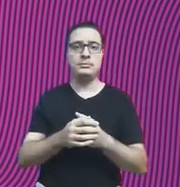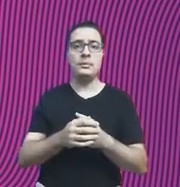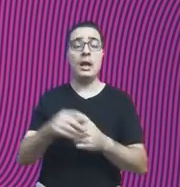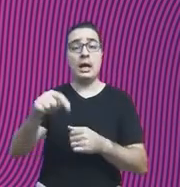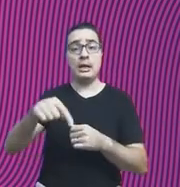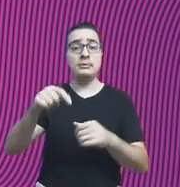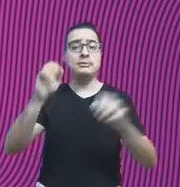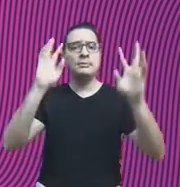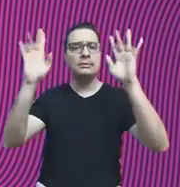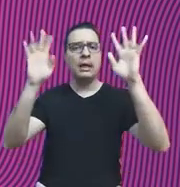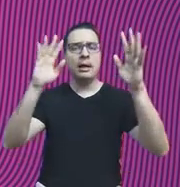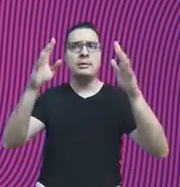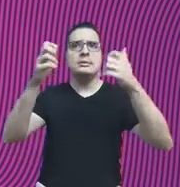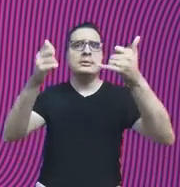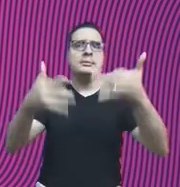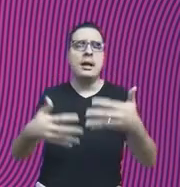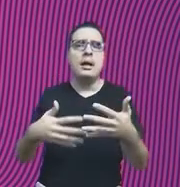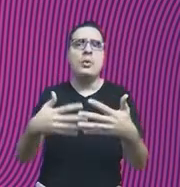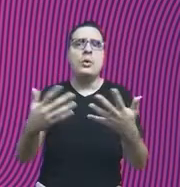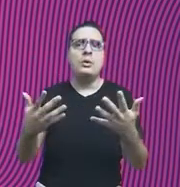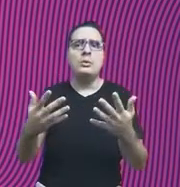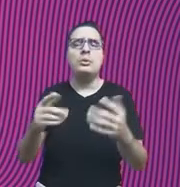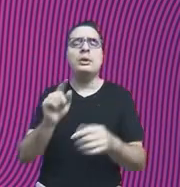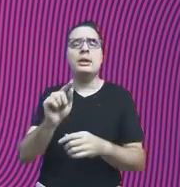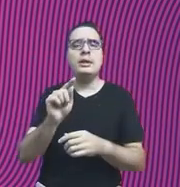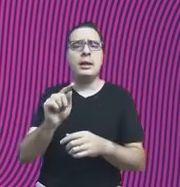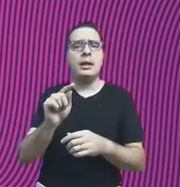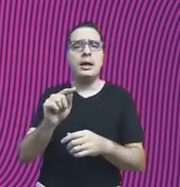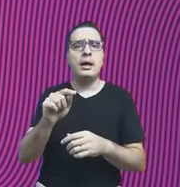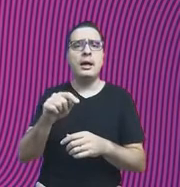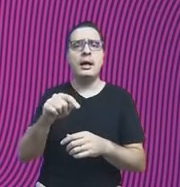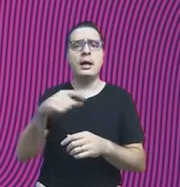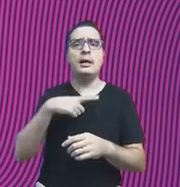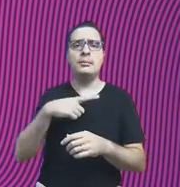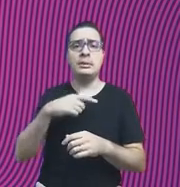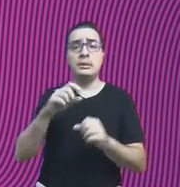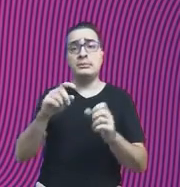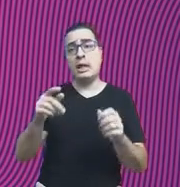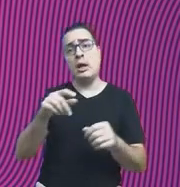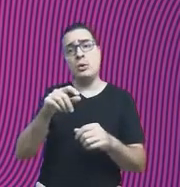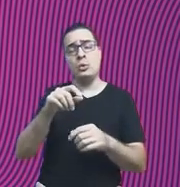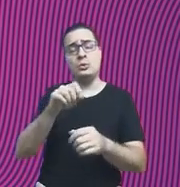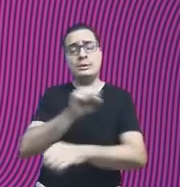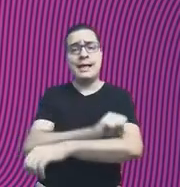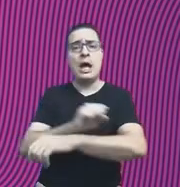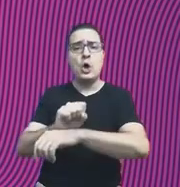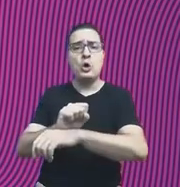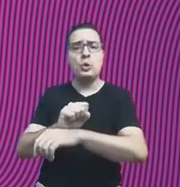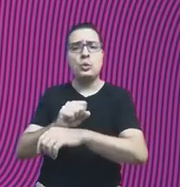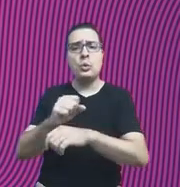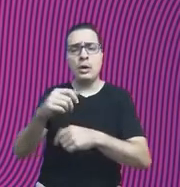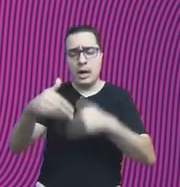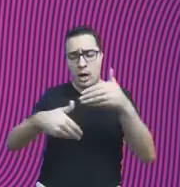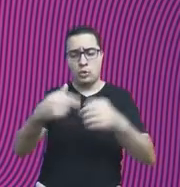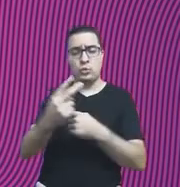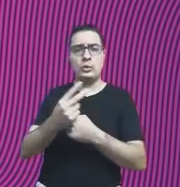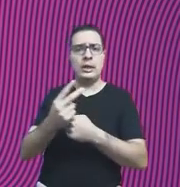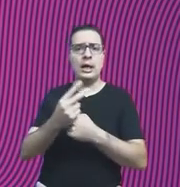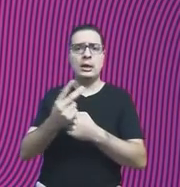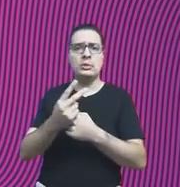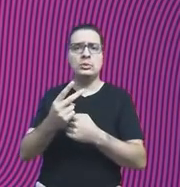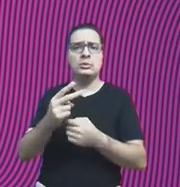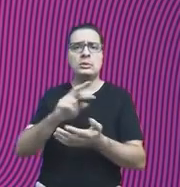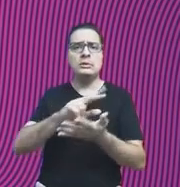sobre por que que esse aqui é o século do autocuidado, né? Quer dizer, por que que se esgotaram todas as